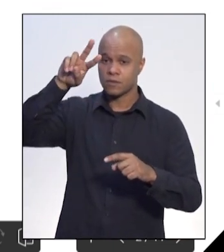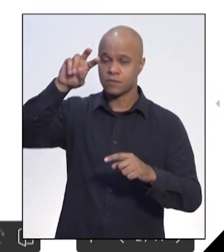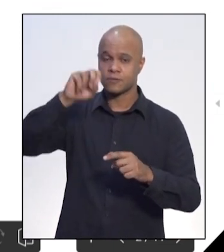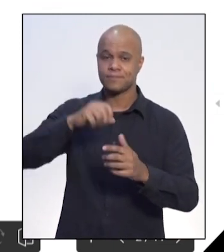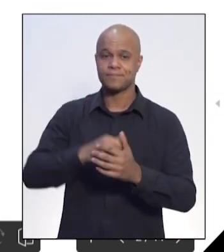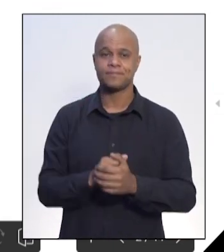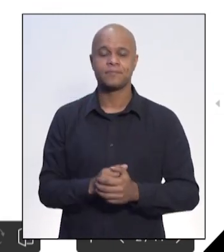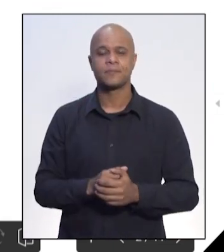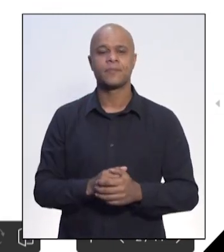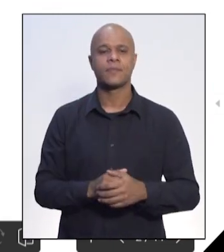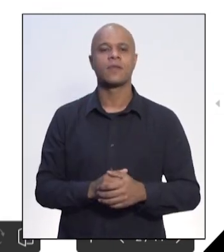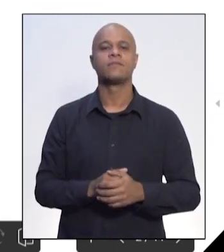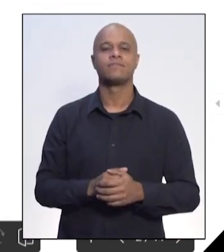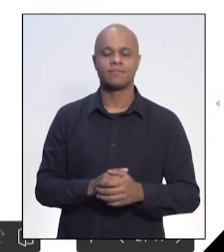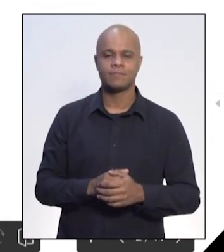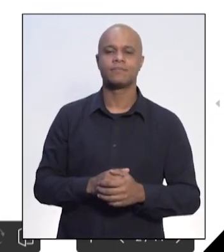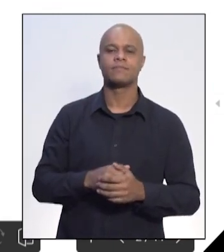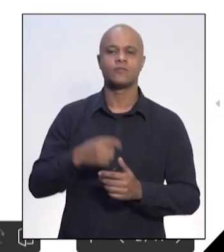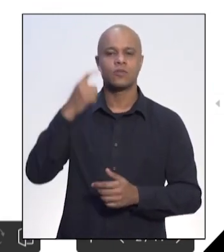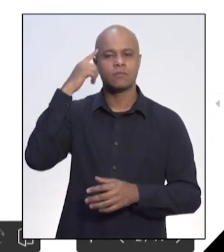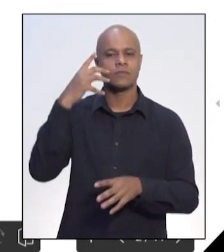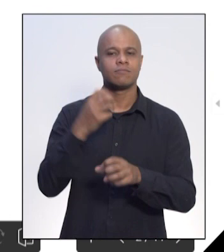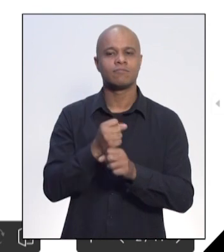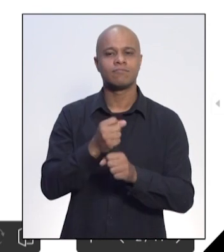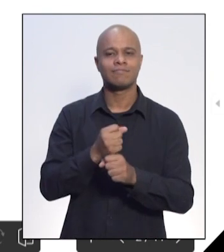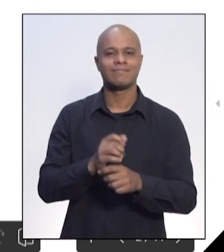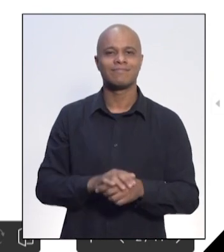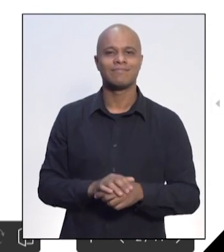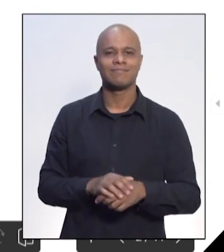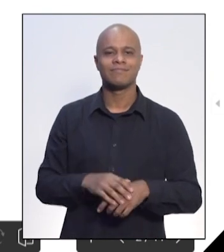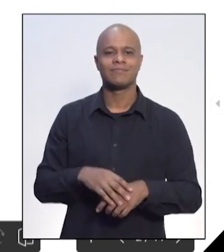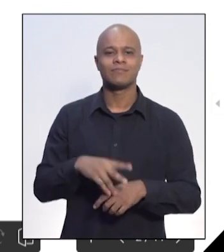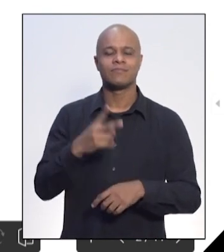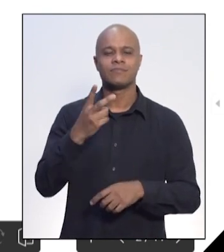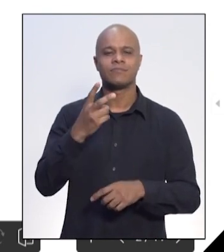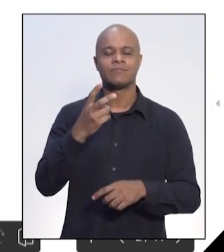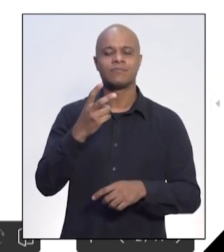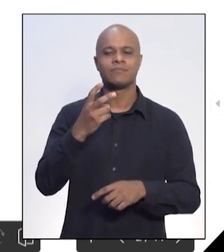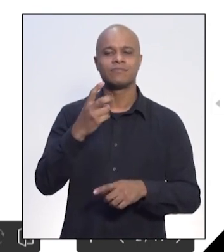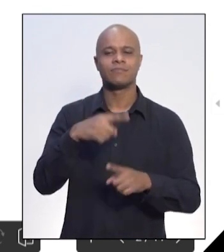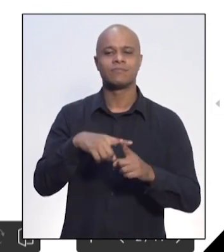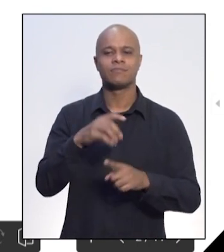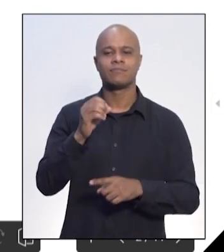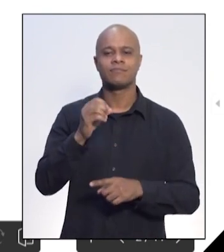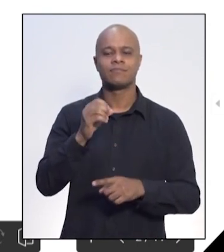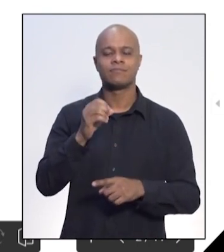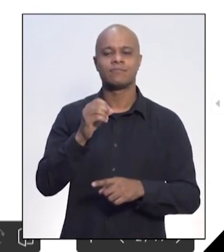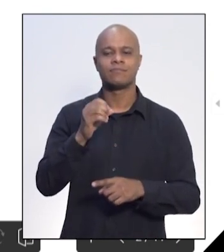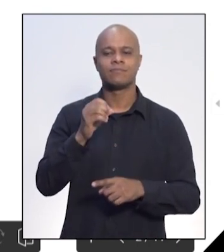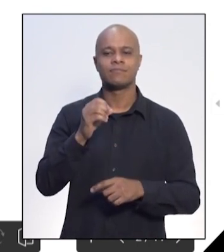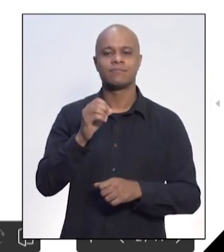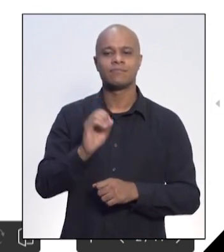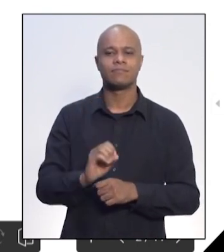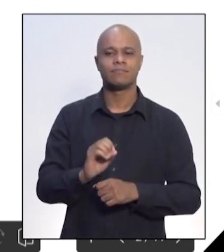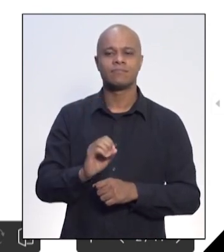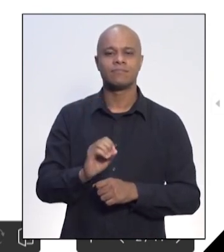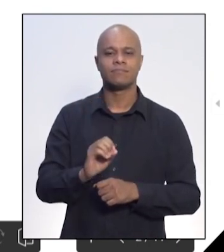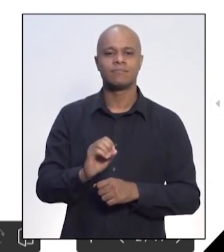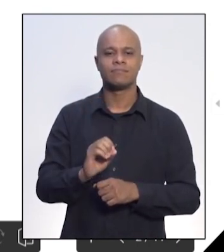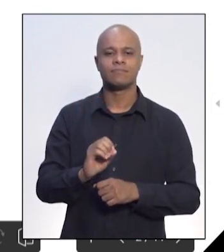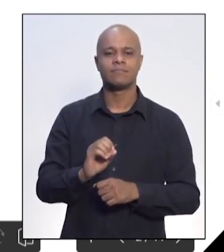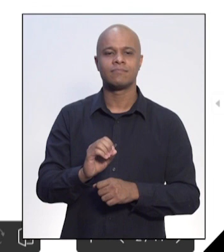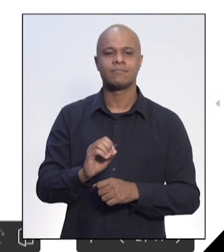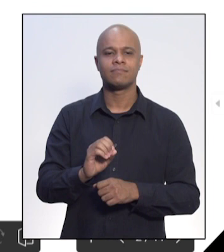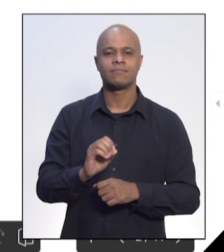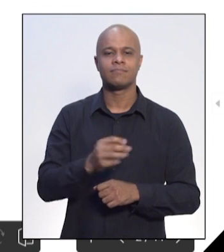Daria para fazer de cabeça, né? Mas vamos montar a continha aqui do lado. Então, 5 vezes 0, 0. 5 vezes 6, 30. Mais